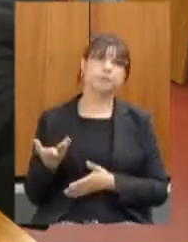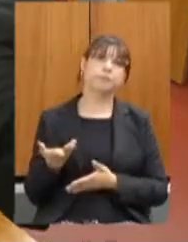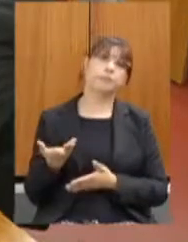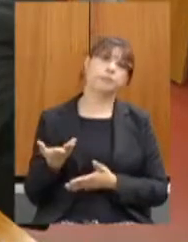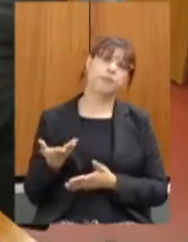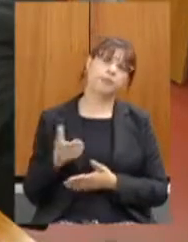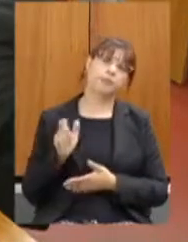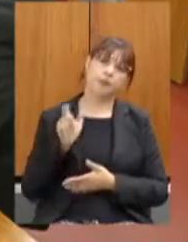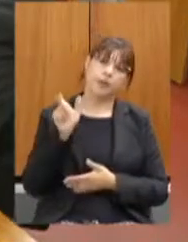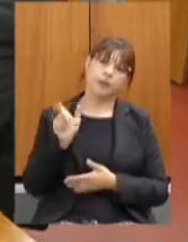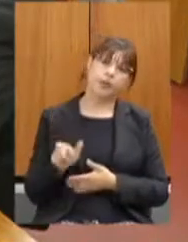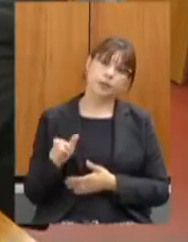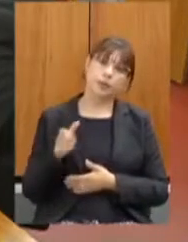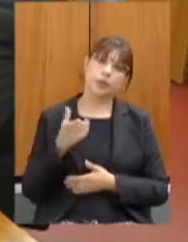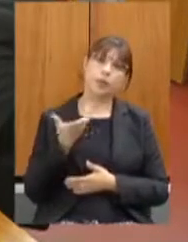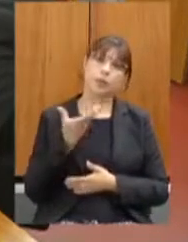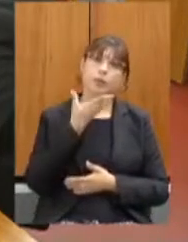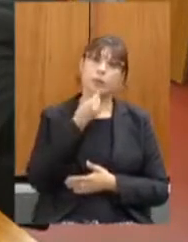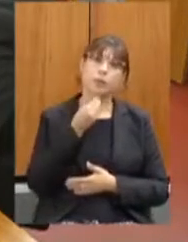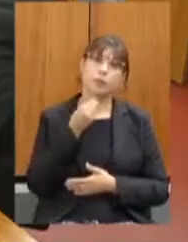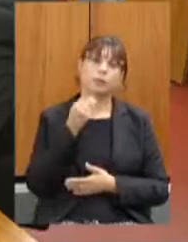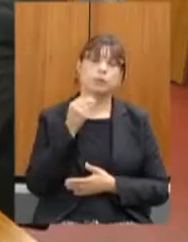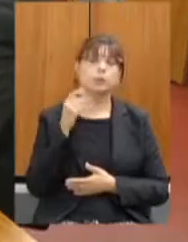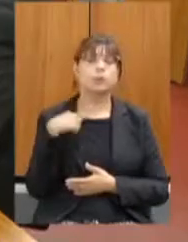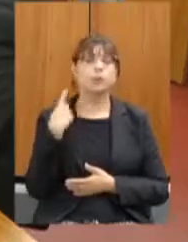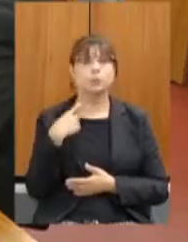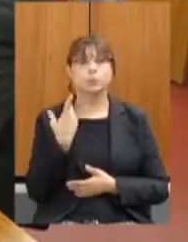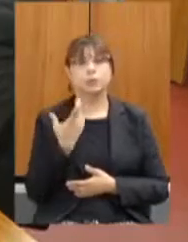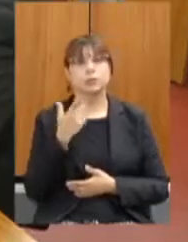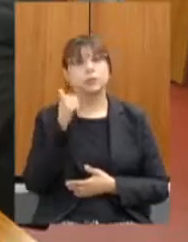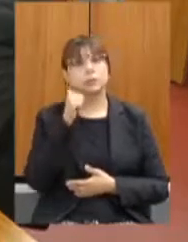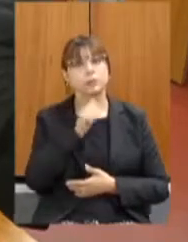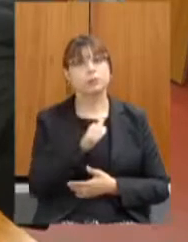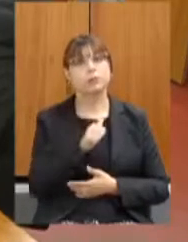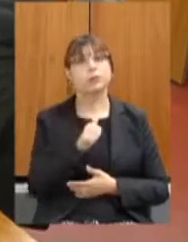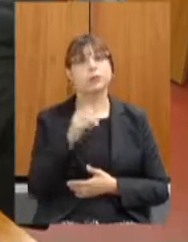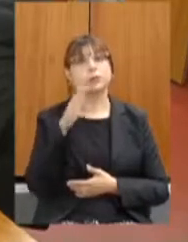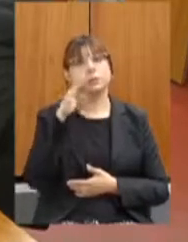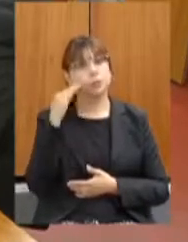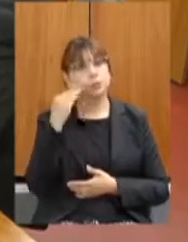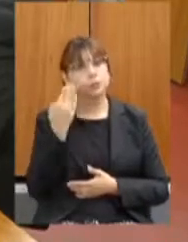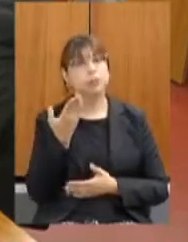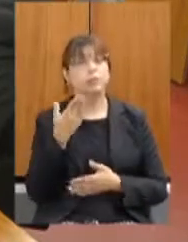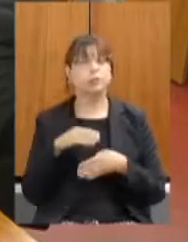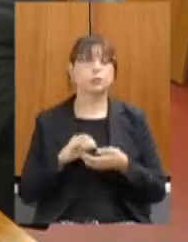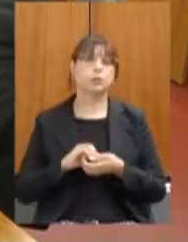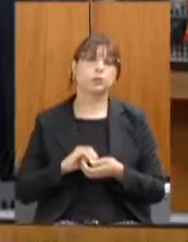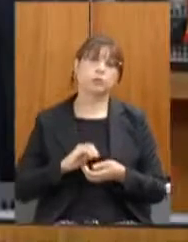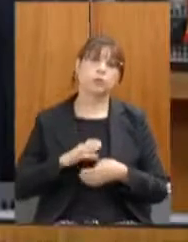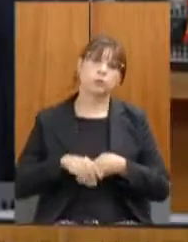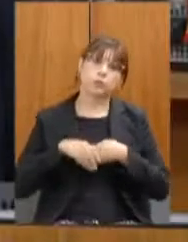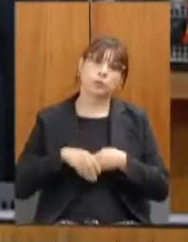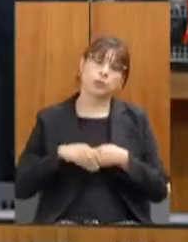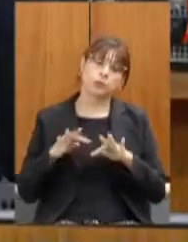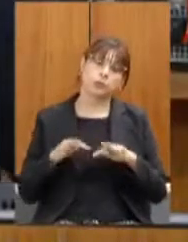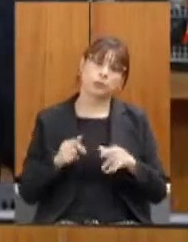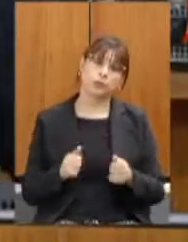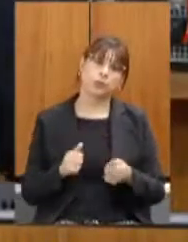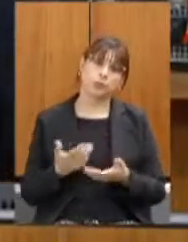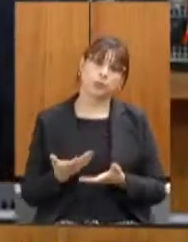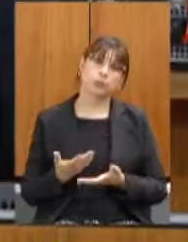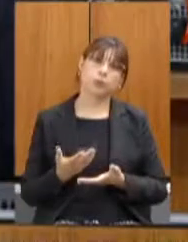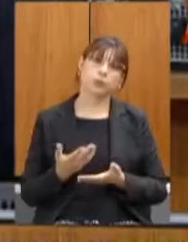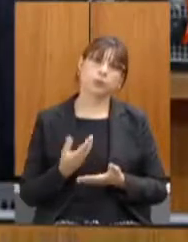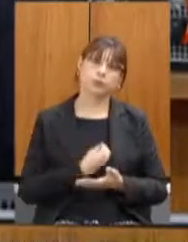deputada Beatriz Siqueira todas as deputadas e as mulheres aqui presentes espaço quero primeiro